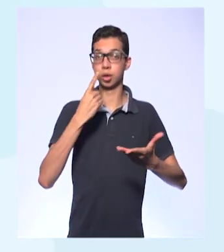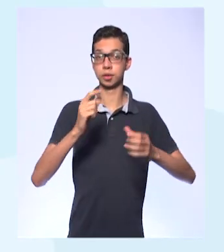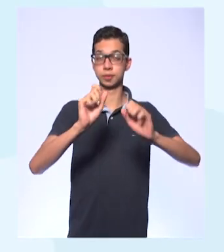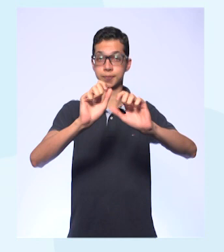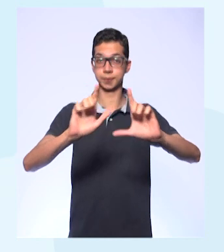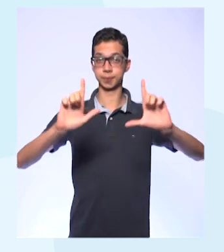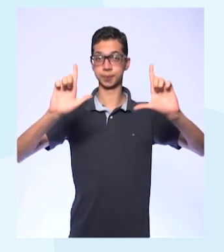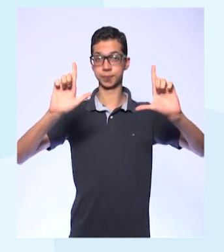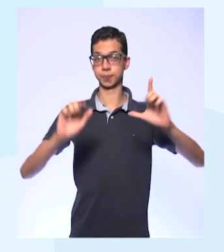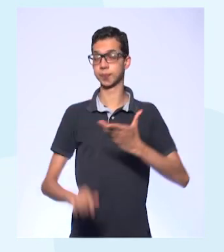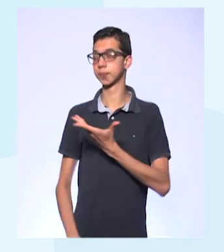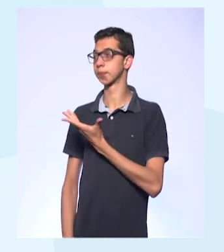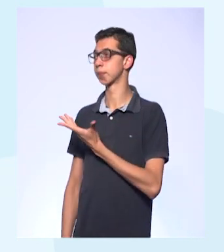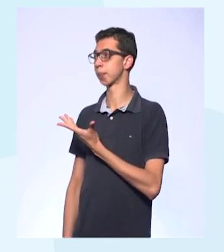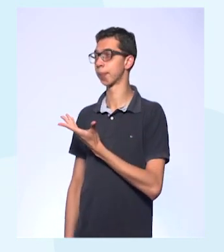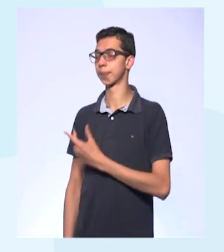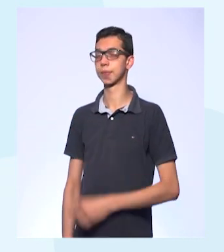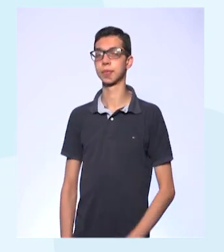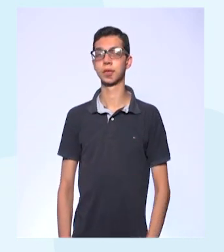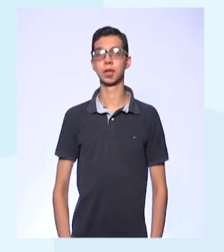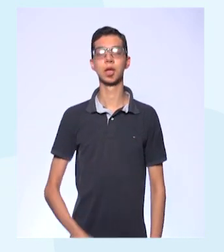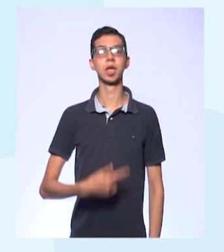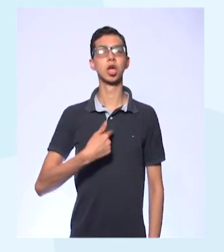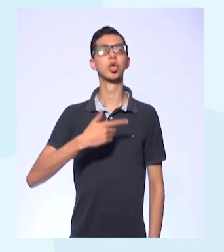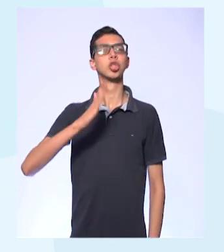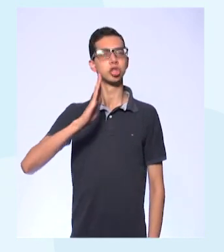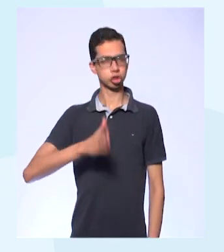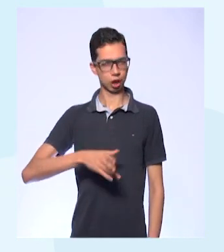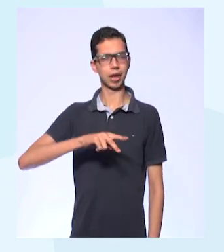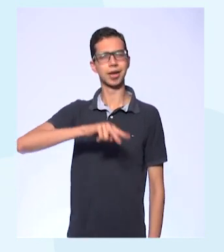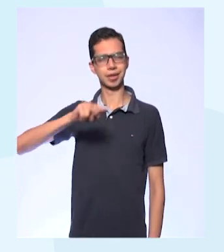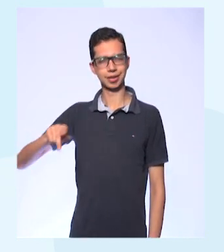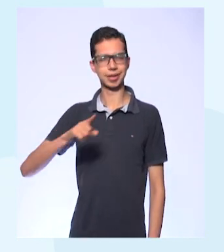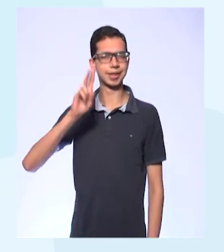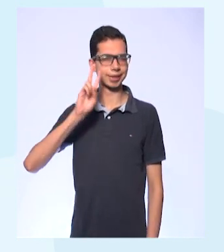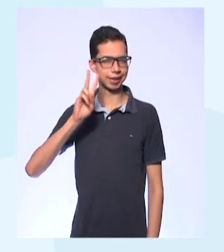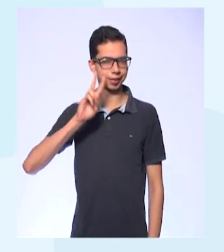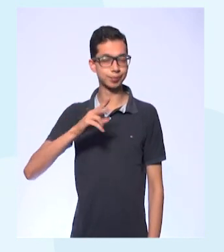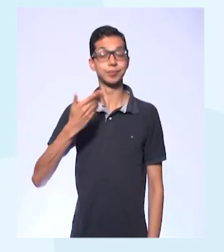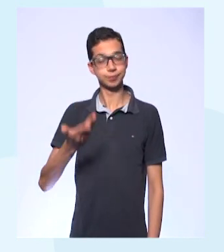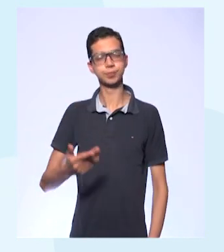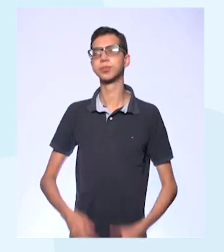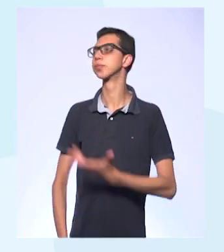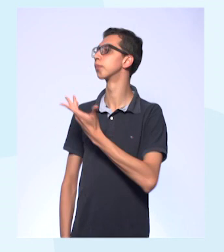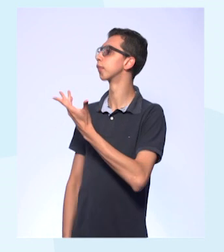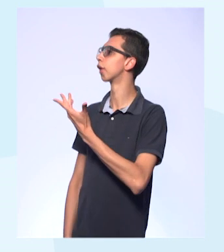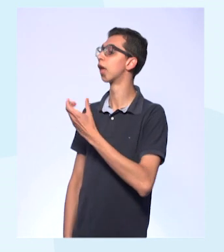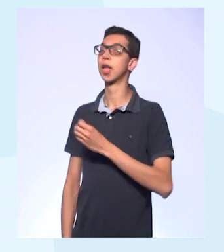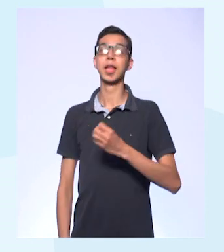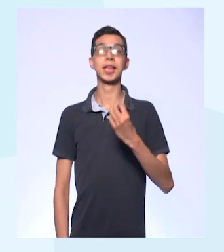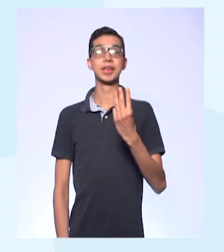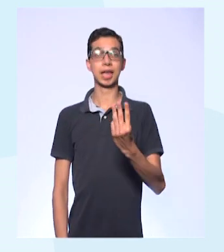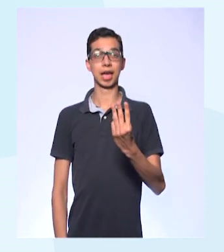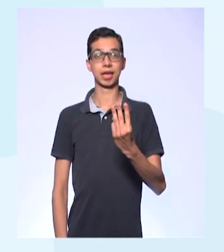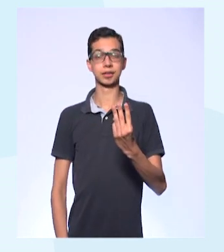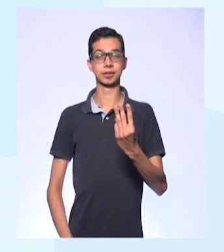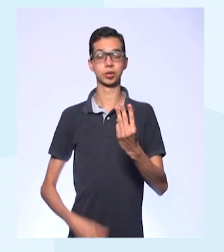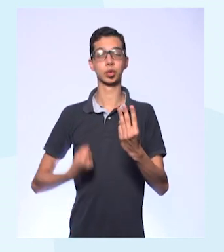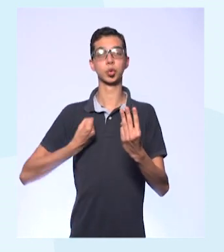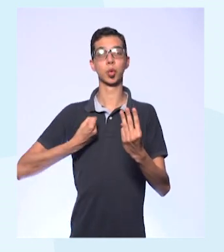minha legenda, que eu acabei de ler para vocês, né? Então, o 3 é o número atômico, o Li é o símbolo